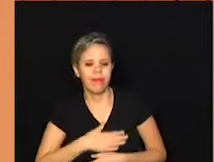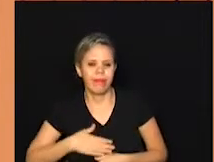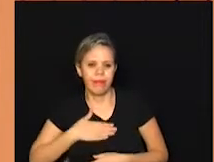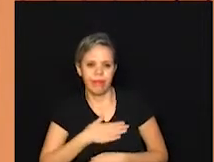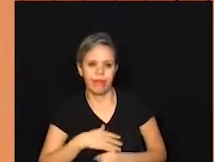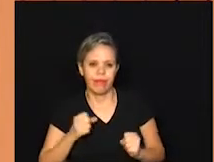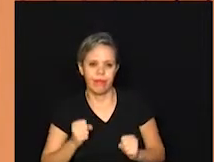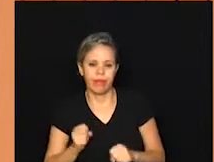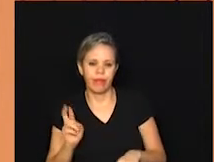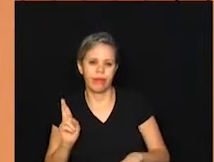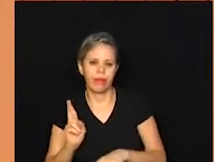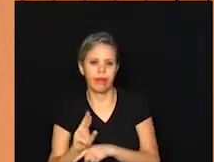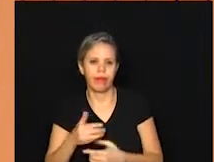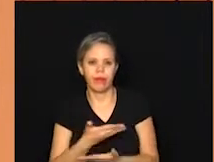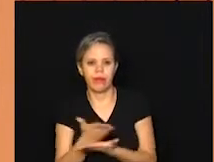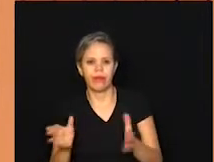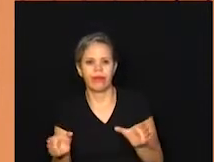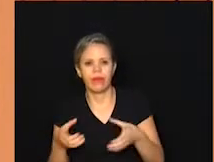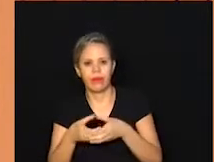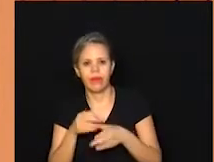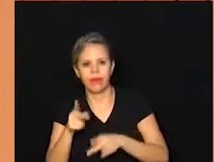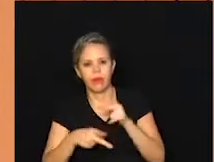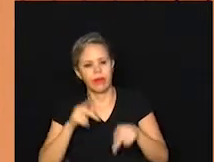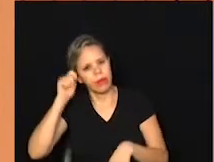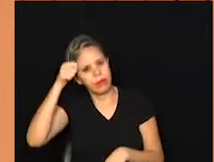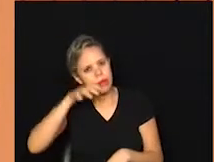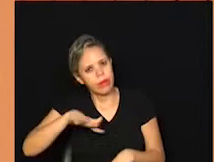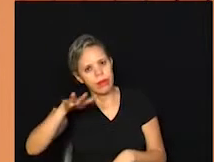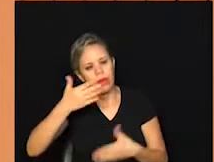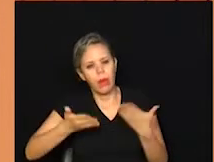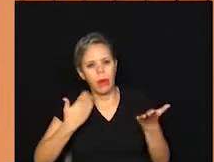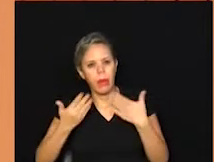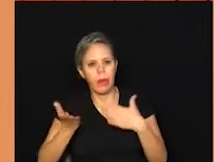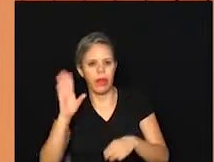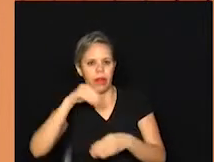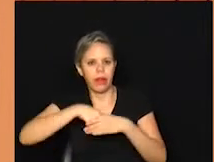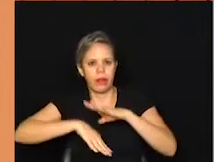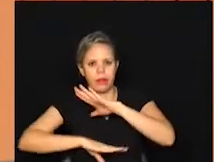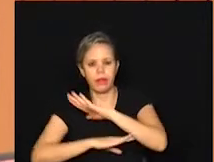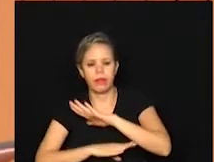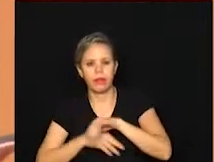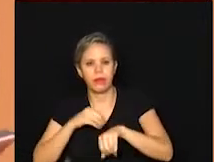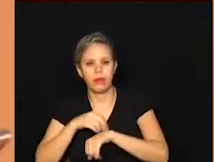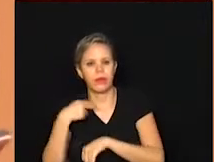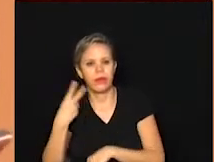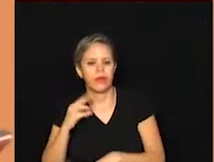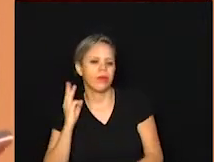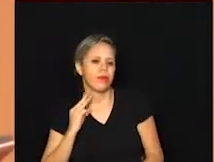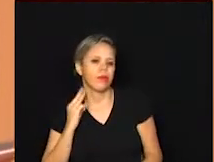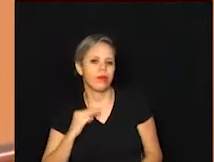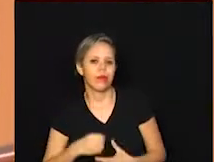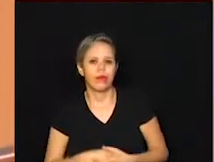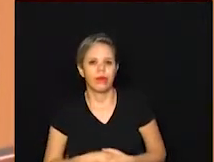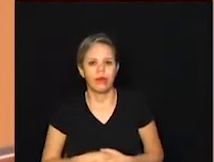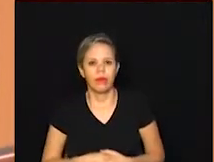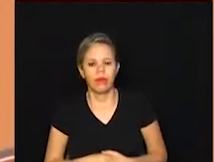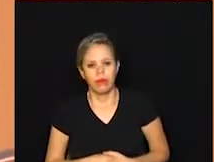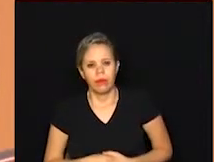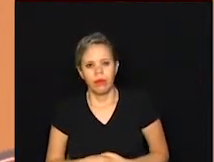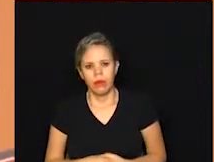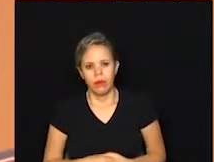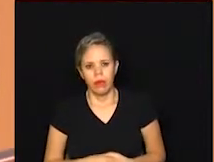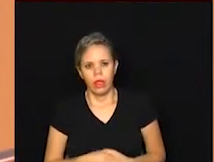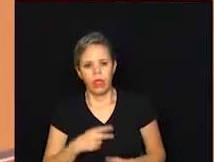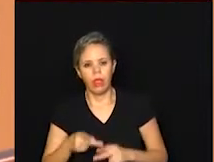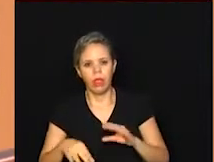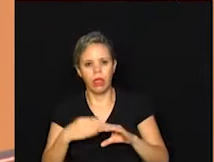poder representar aqui a comunidade negra e trazer esse debate para dentro da Câmara. Antes de passar para o vereador Cecílio e ler as intervenções que estão chegando